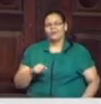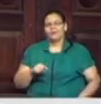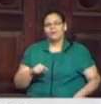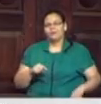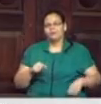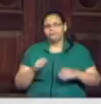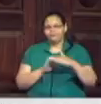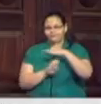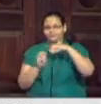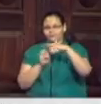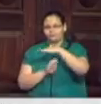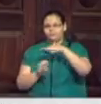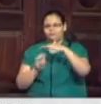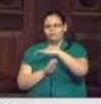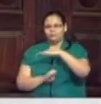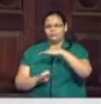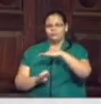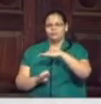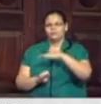petroleiras